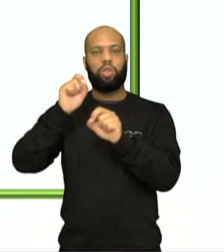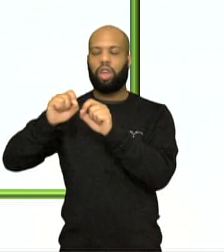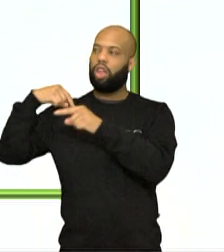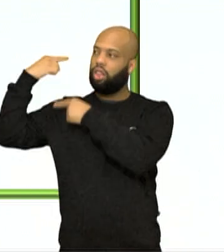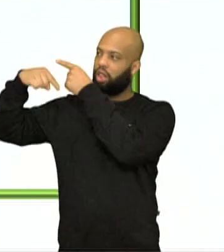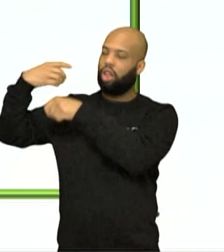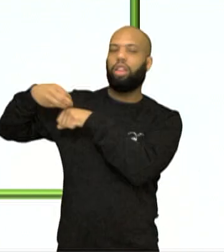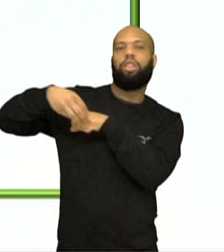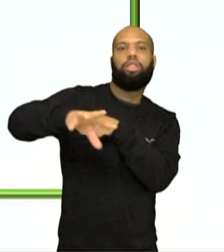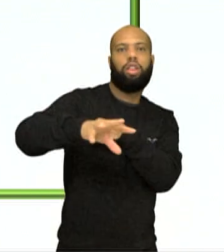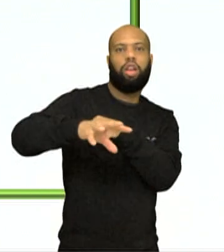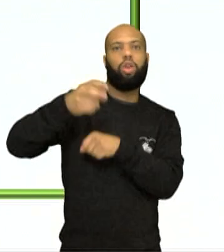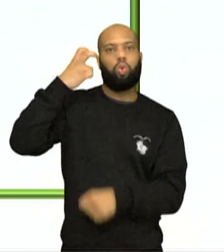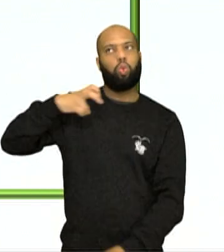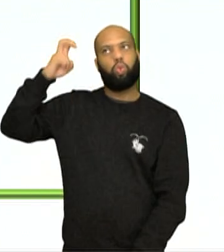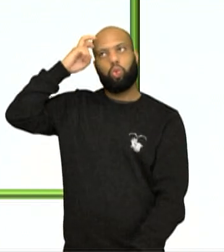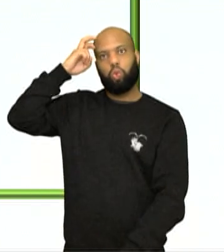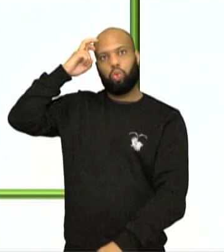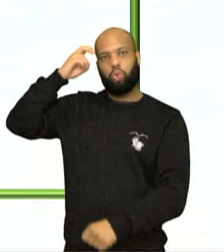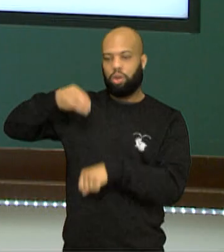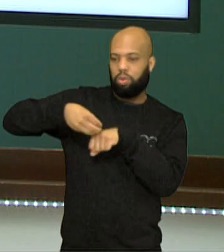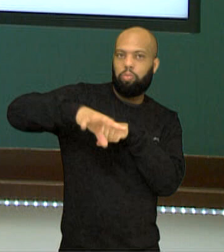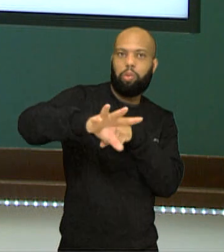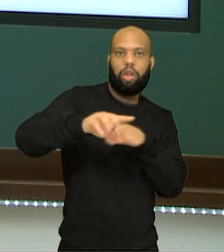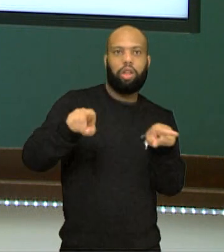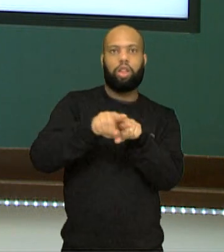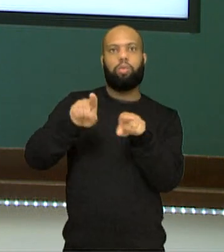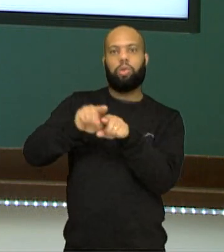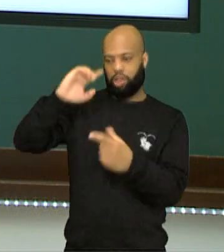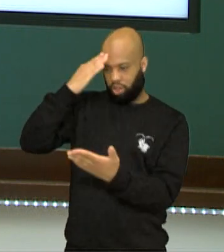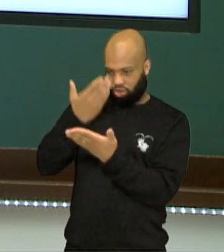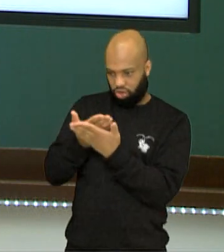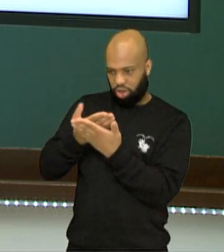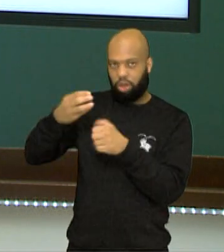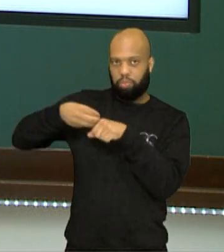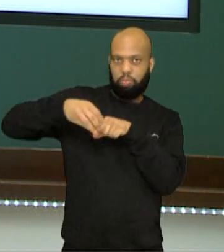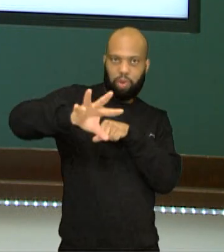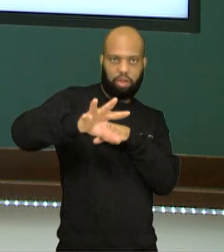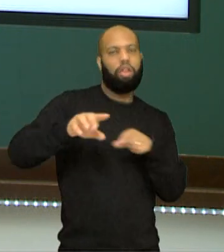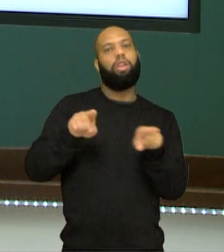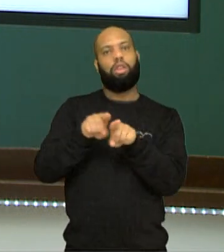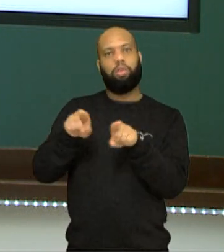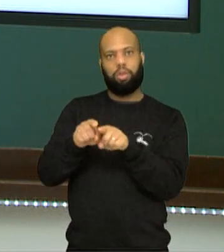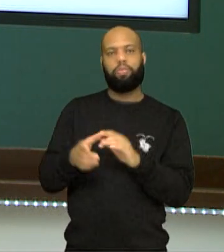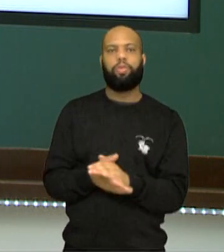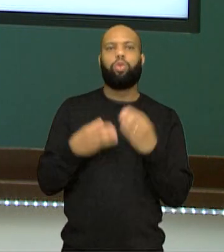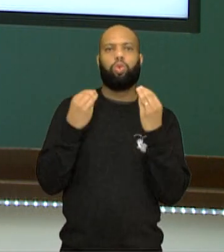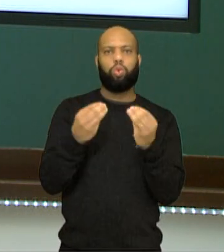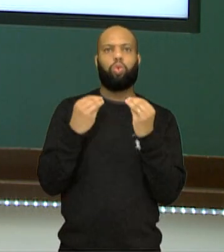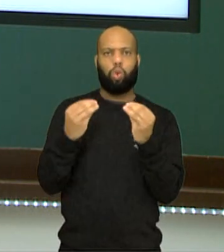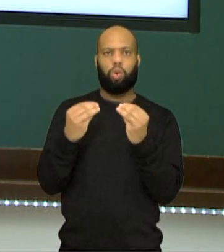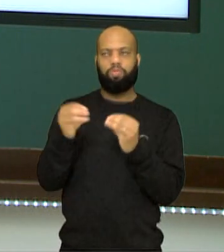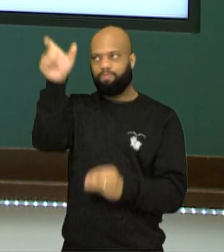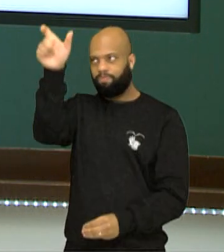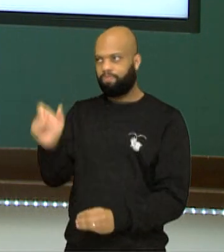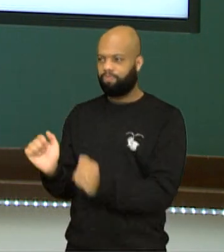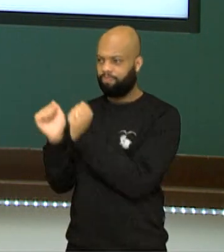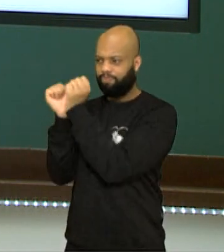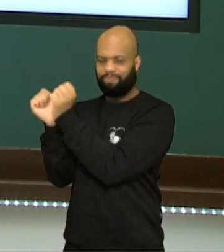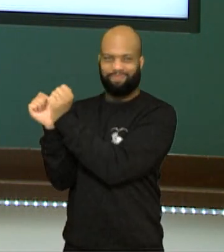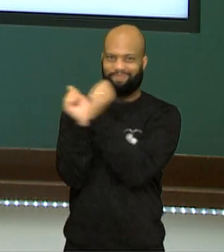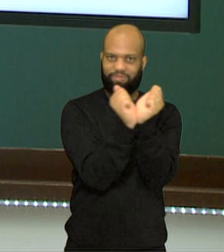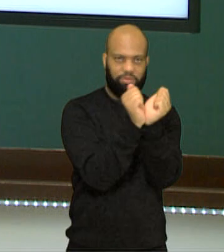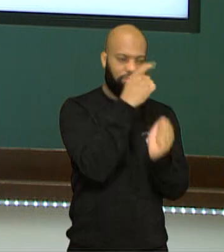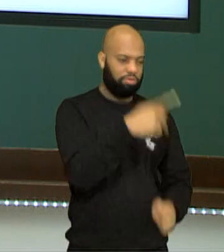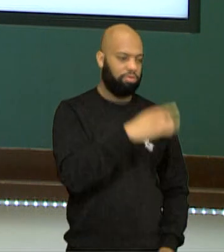crenças, né? Então a gente vai passar um pouquinho dessa história, como que esses escravos vieram parar no Brasil, a gente